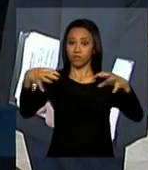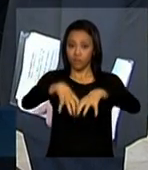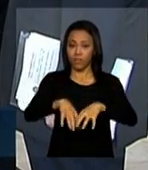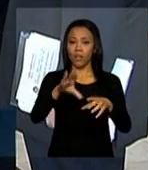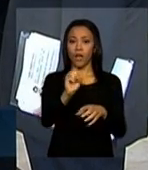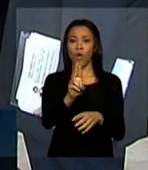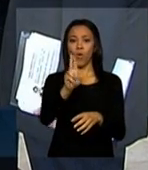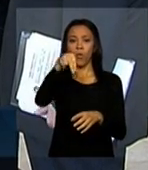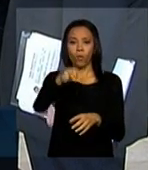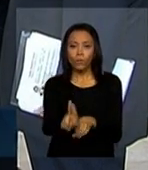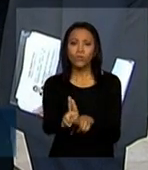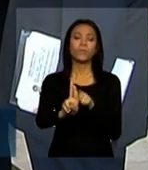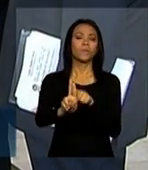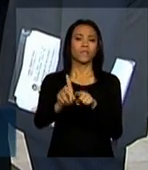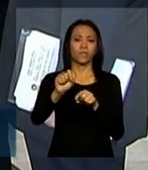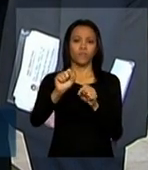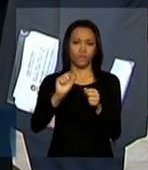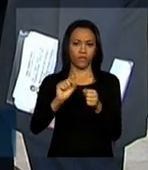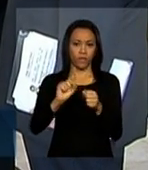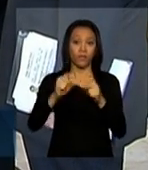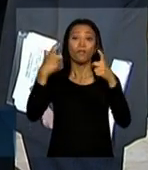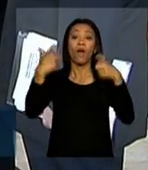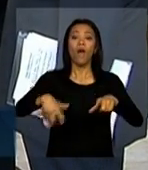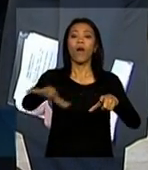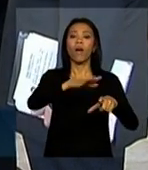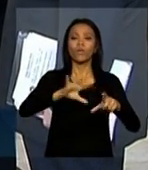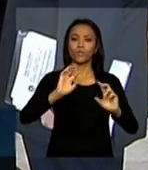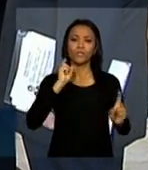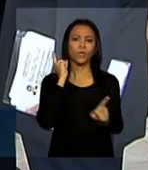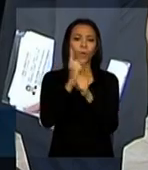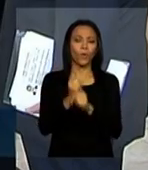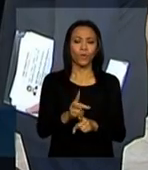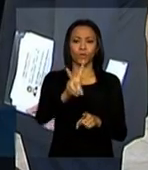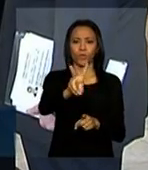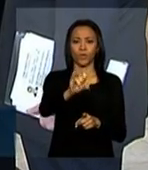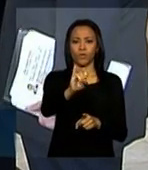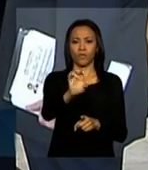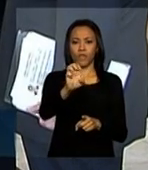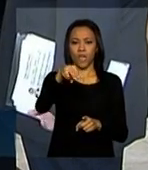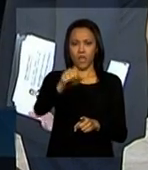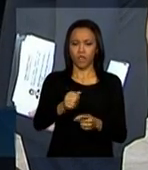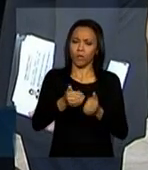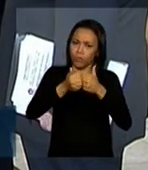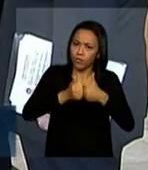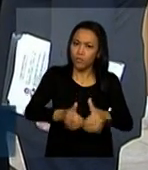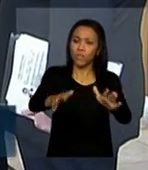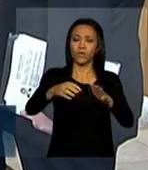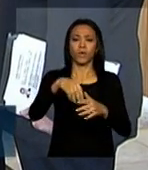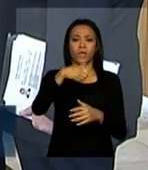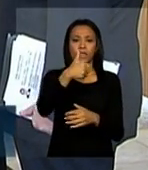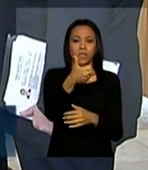Imunidades Diplomáticas, realizada em Viena. A convenção, que entrou em vigor em 64